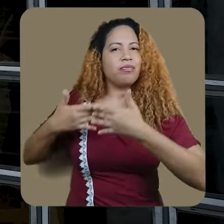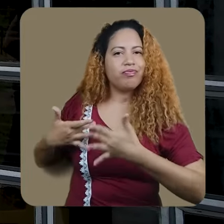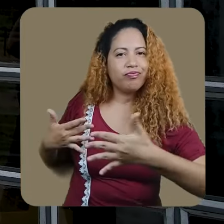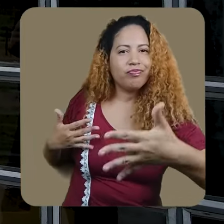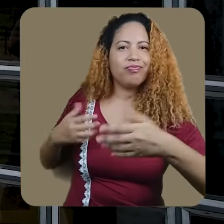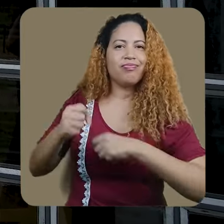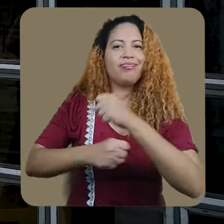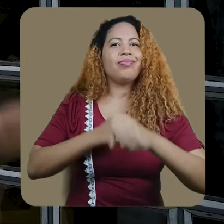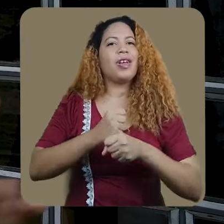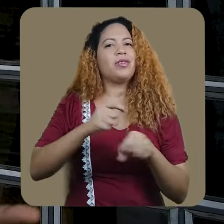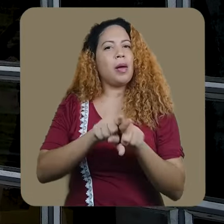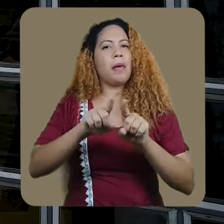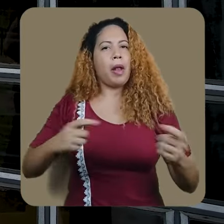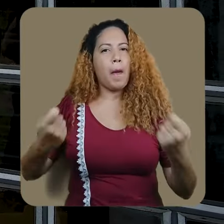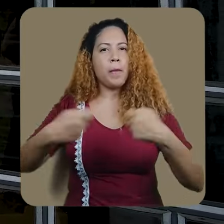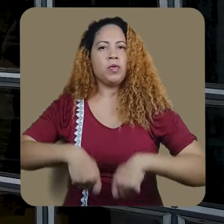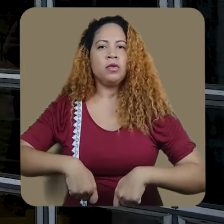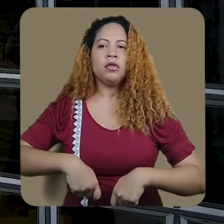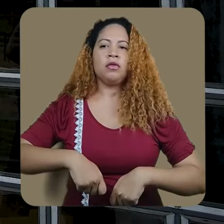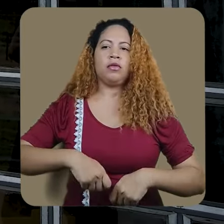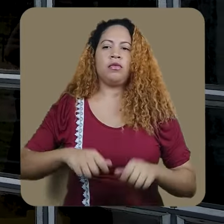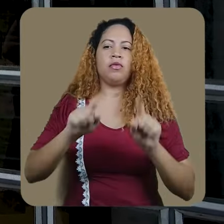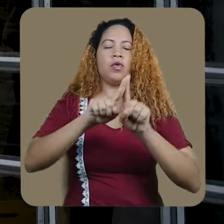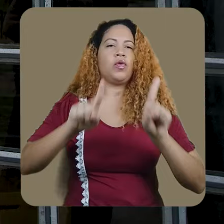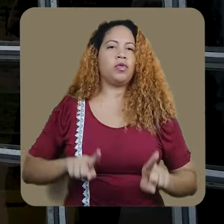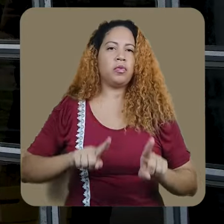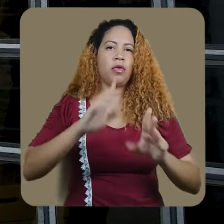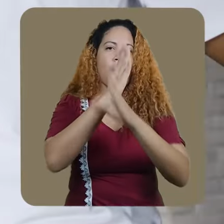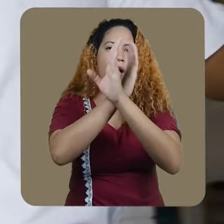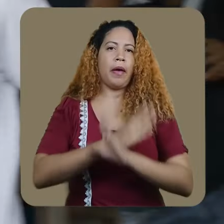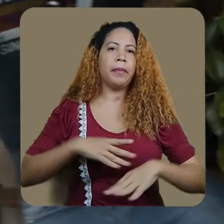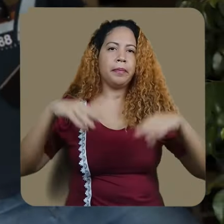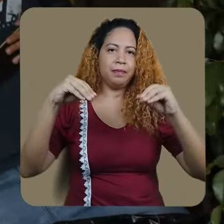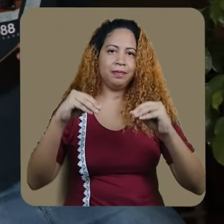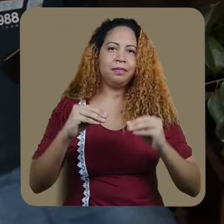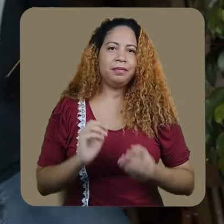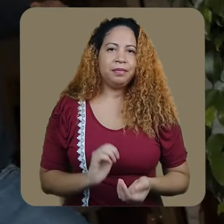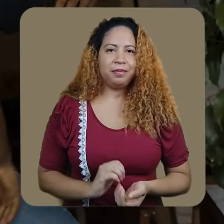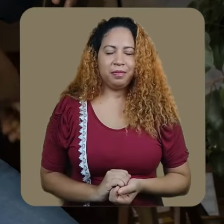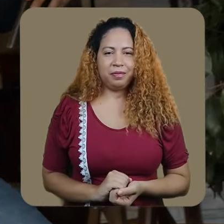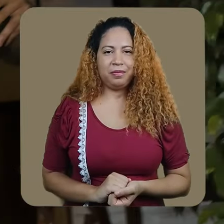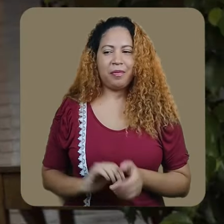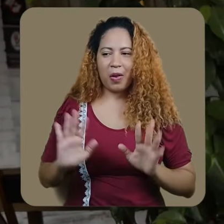longo desses anos para tornar possível o projeto, né?